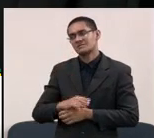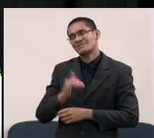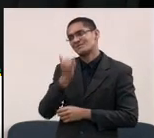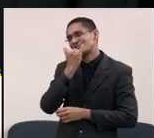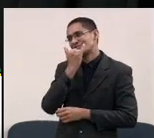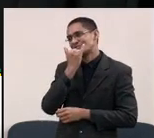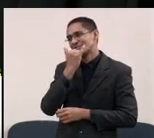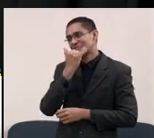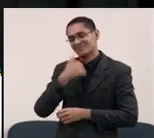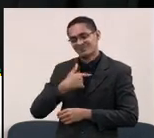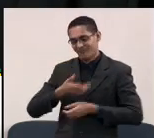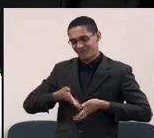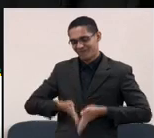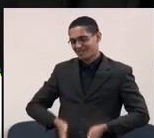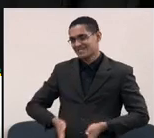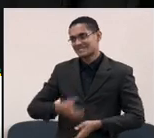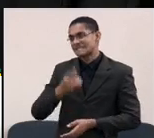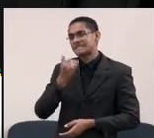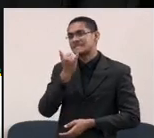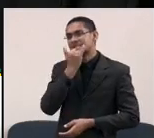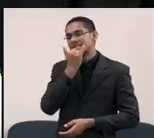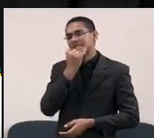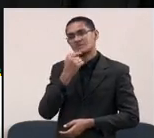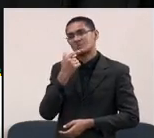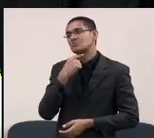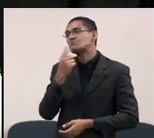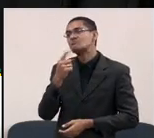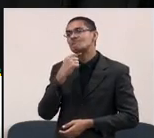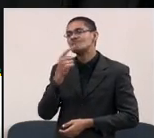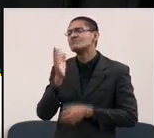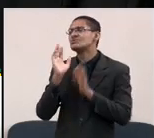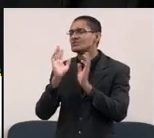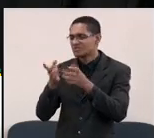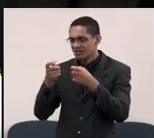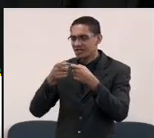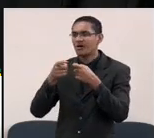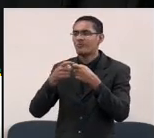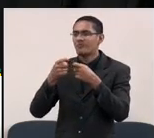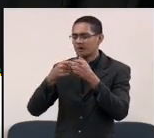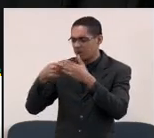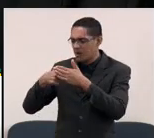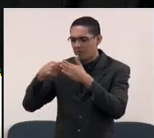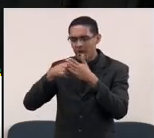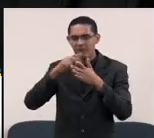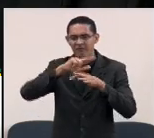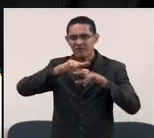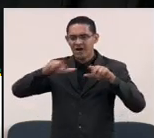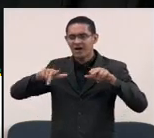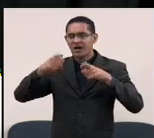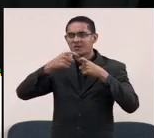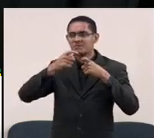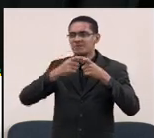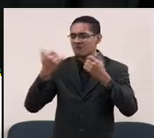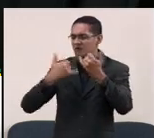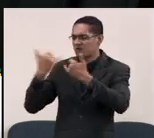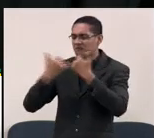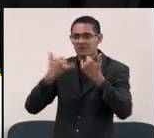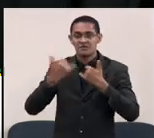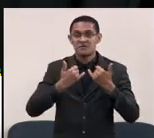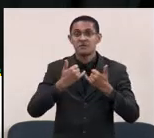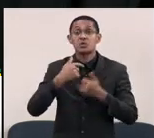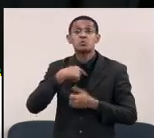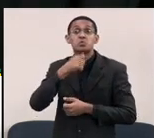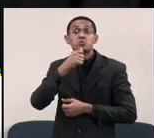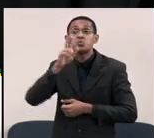podia ter filhos. Todos os médicos tinham feito uma cirurgia gravíssima e todos os médicos tinham dito para mim, Rio, São Paulo, que eu jamais